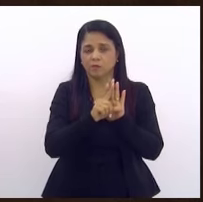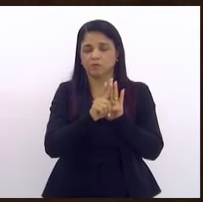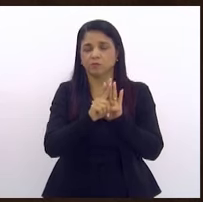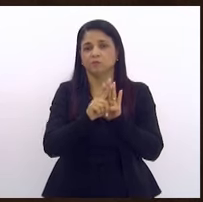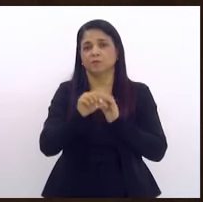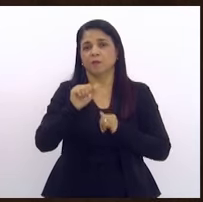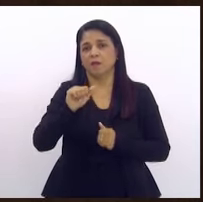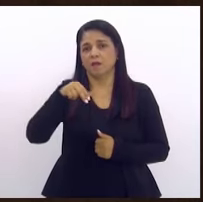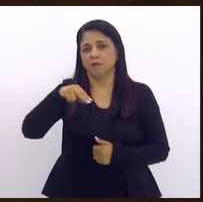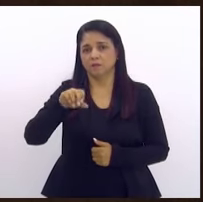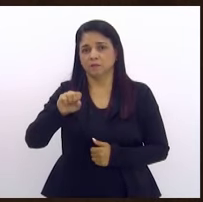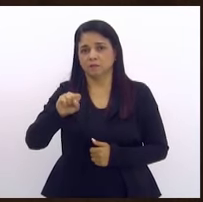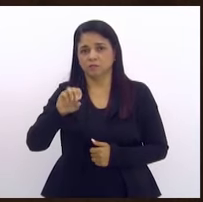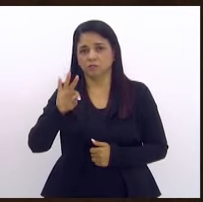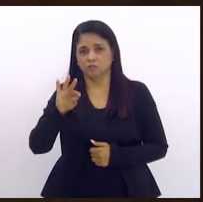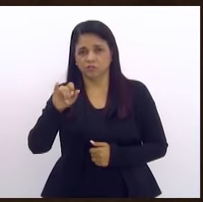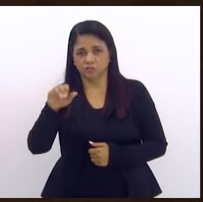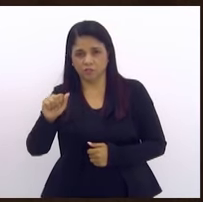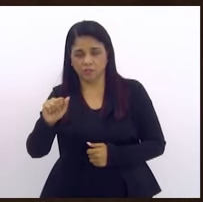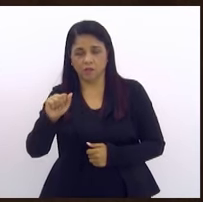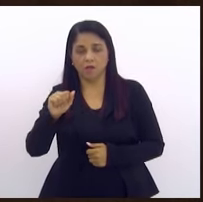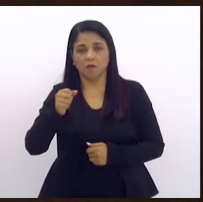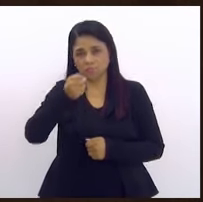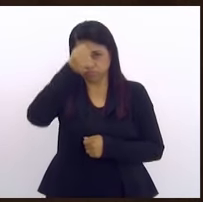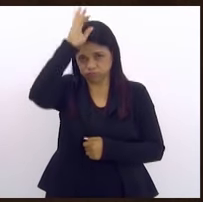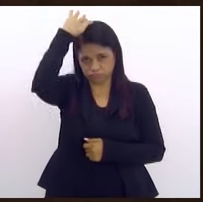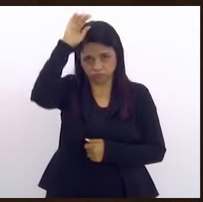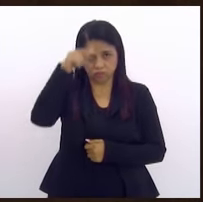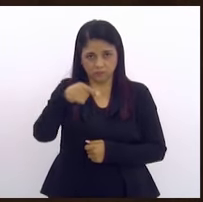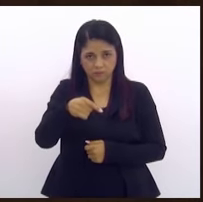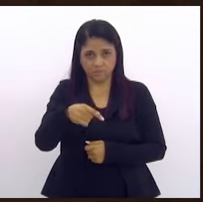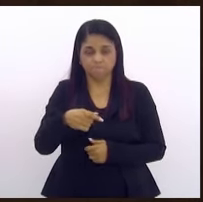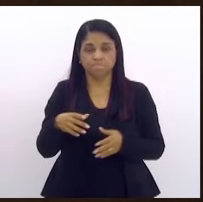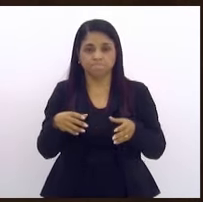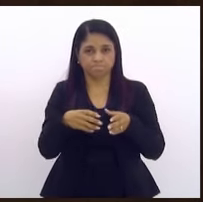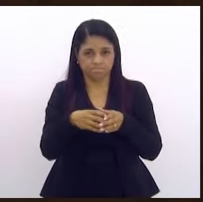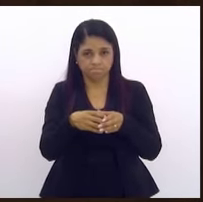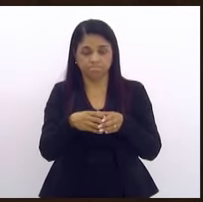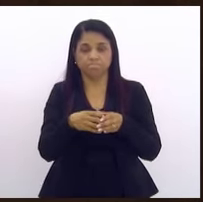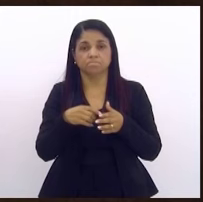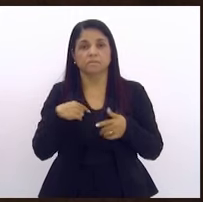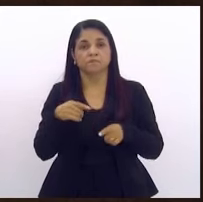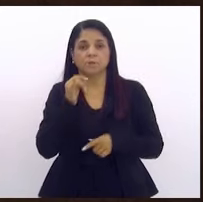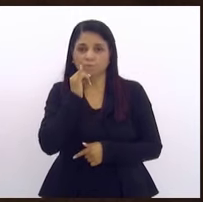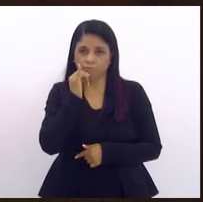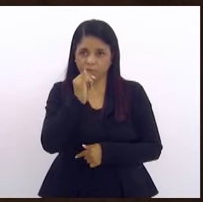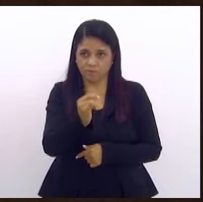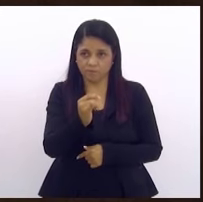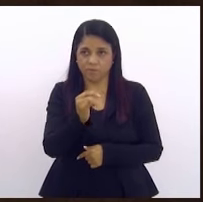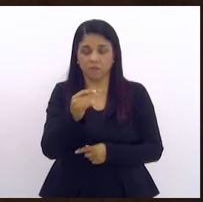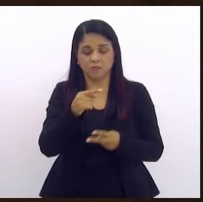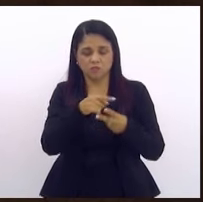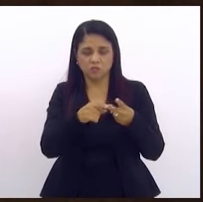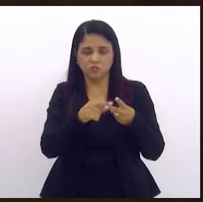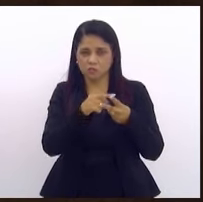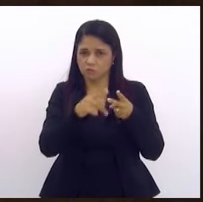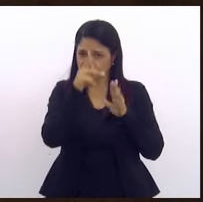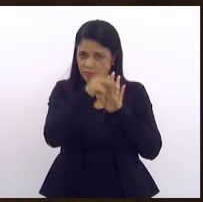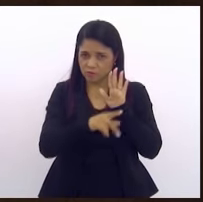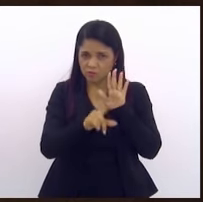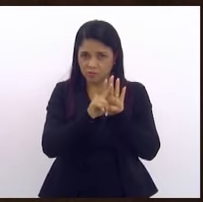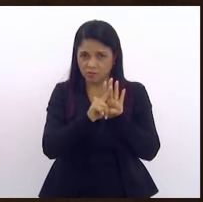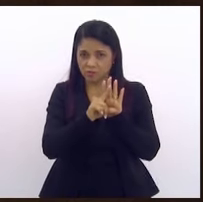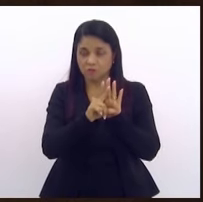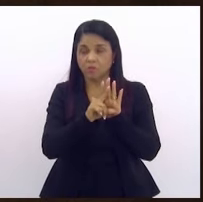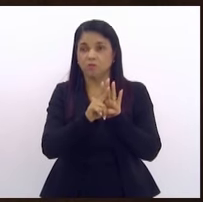anistia ao Corpo de Bombeiros. E aí faço menção aqui, senhor presidente, a esses dois itens. O primeiro,